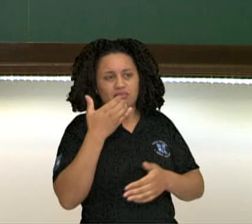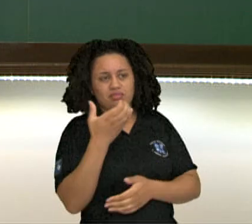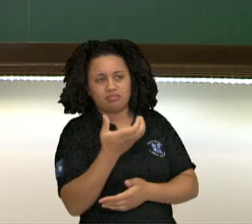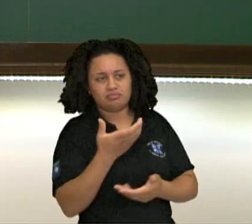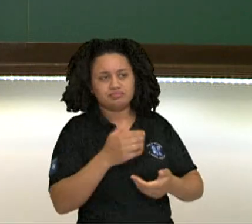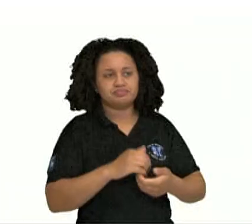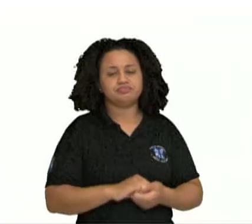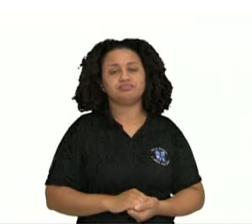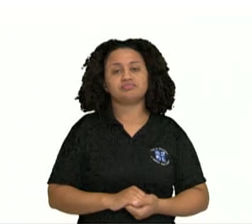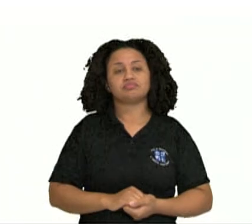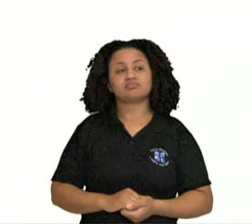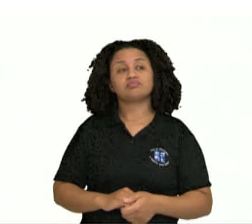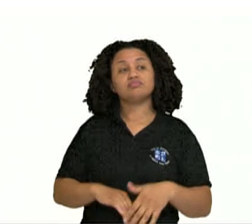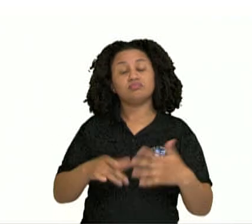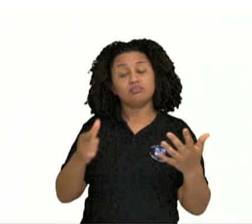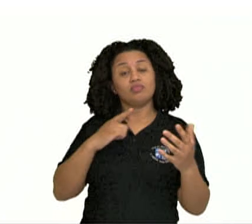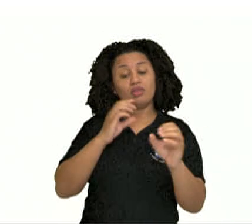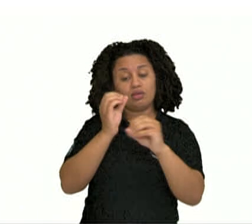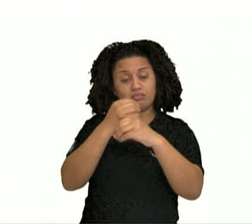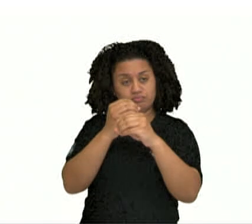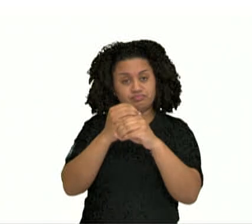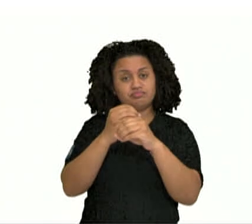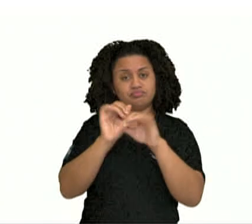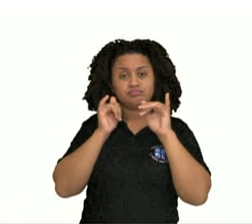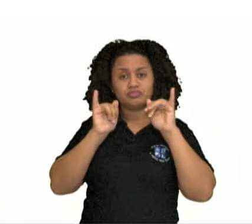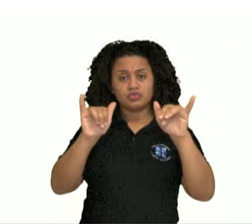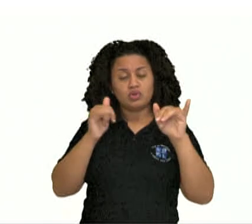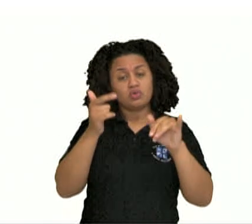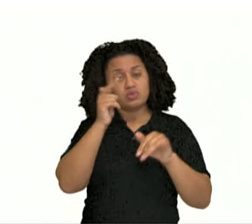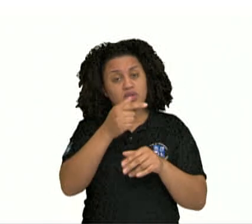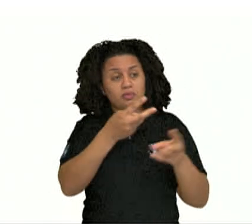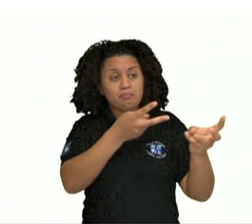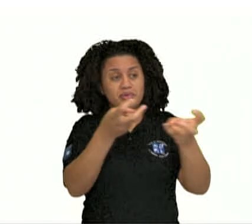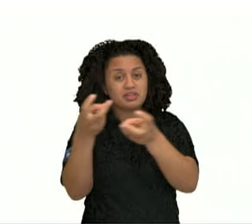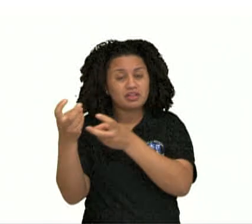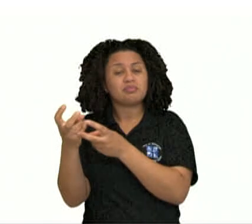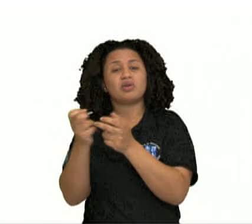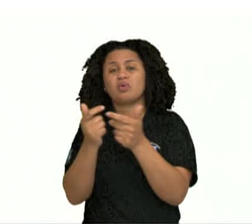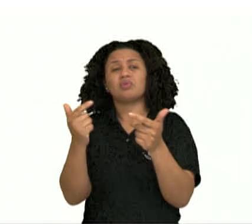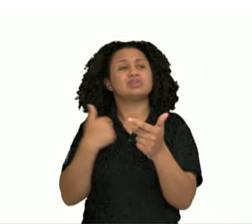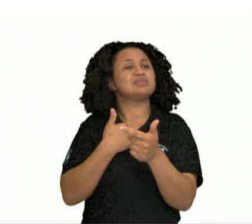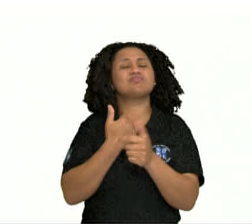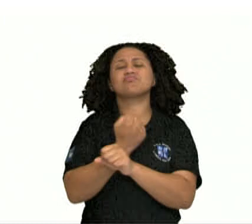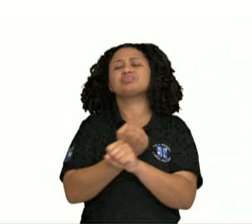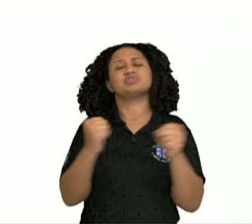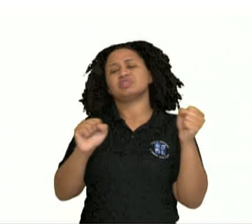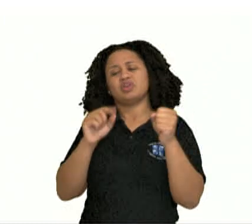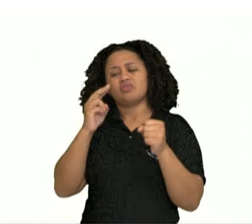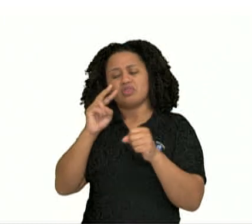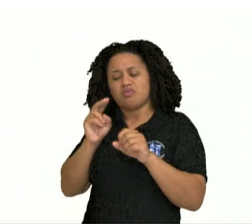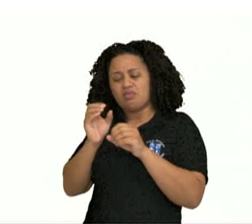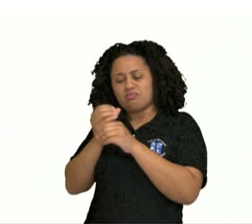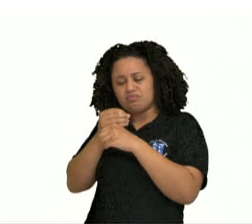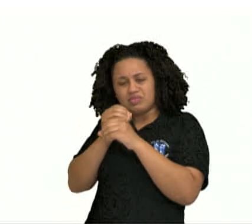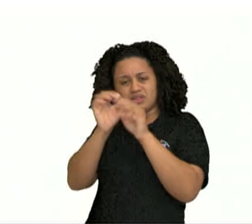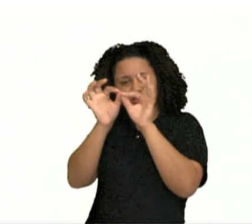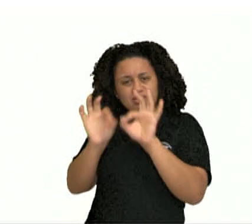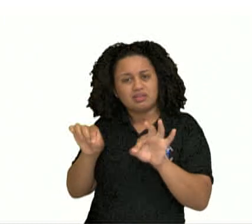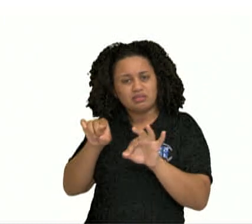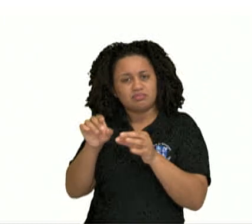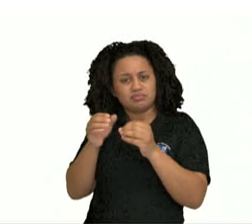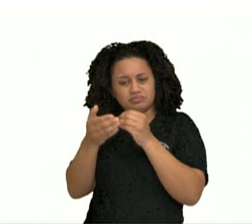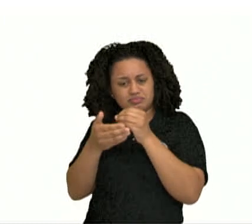em e esses microscópios eletrônicos nos permite visualizar coisas que não seria possível você analisar com